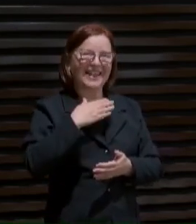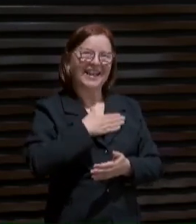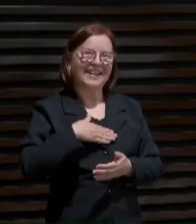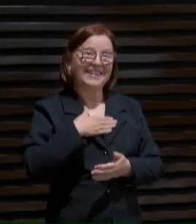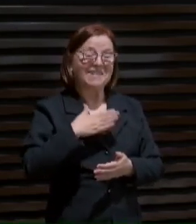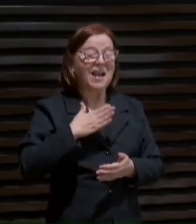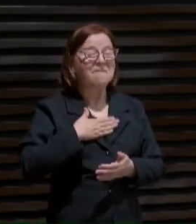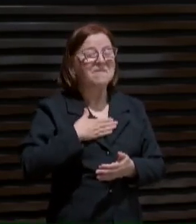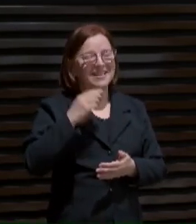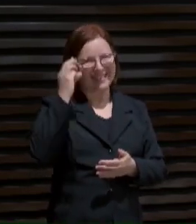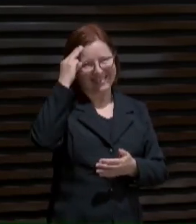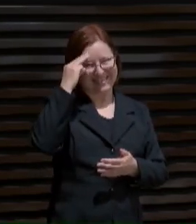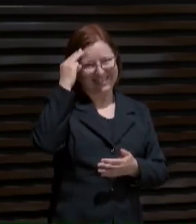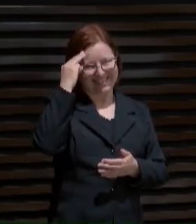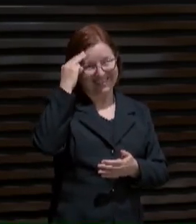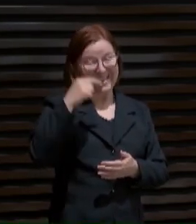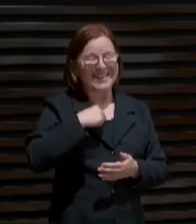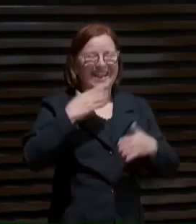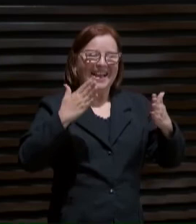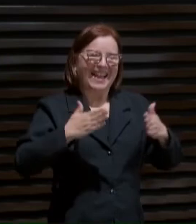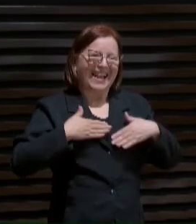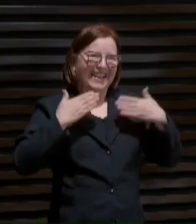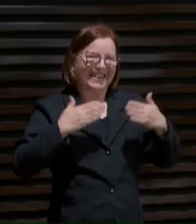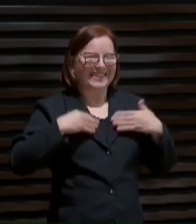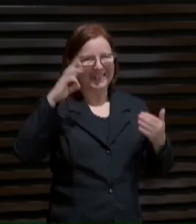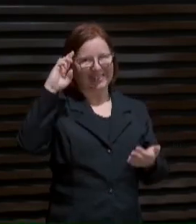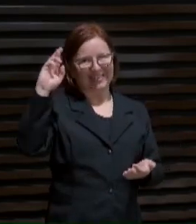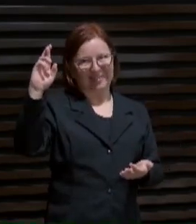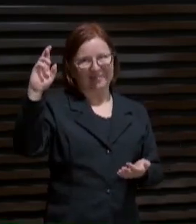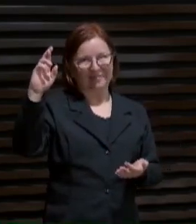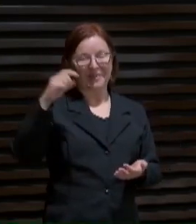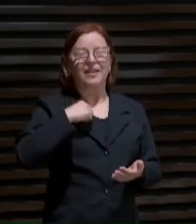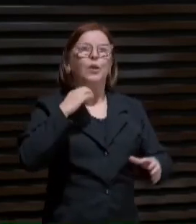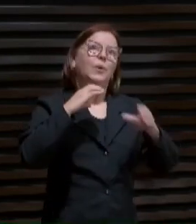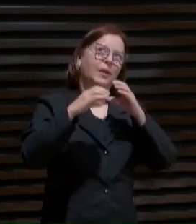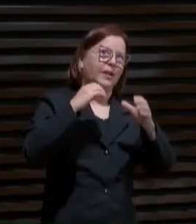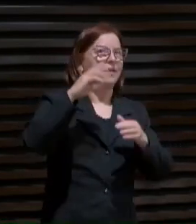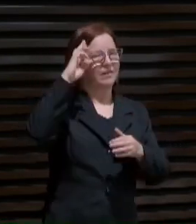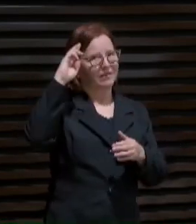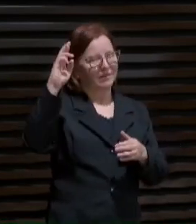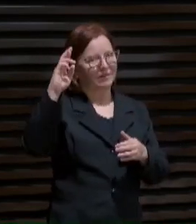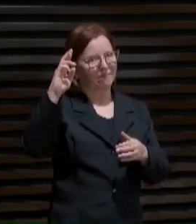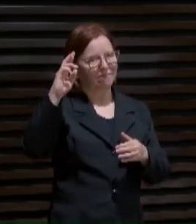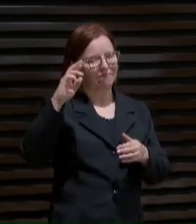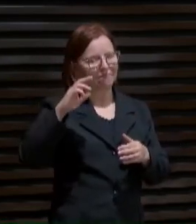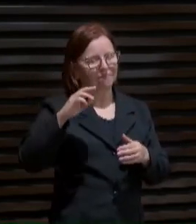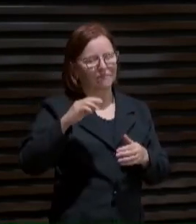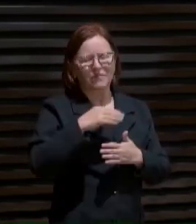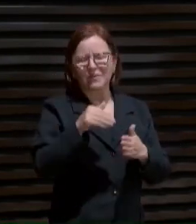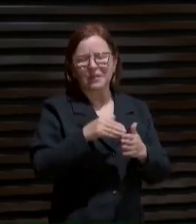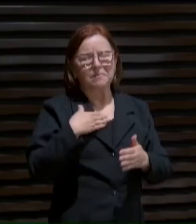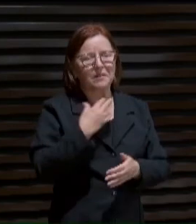minha meditação eu me alegrarei no Senhor eu canto ao Senhor enquanto eu viver eu